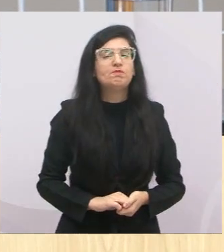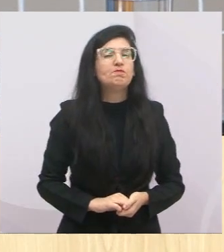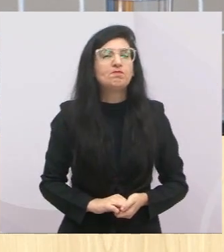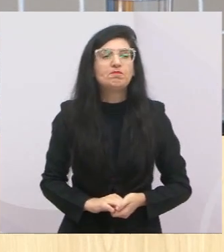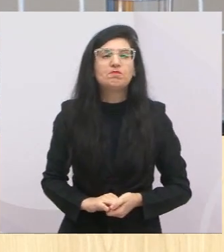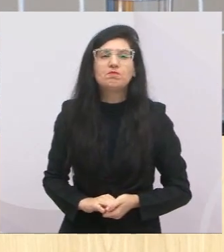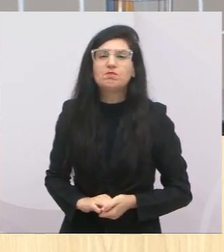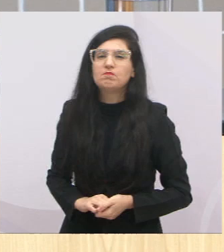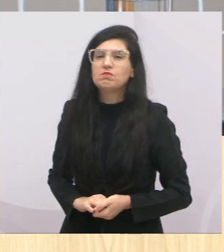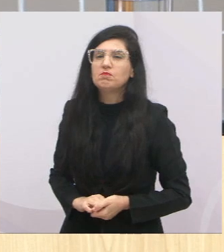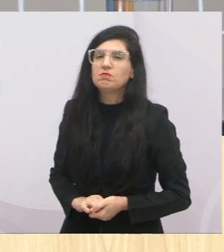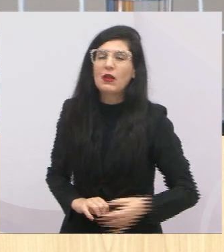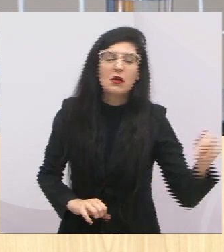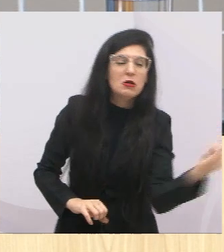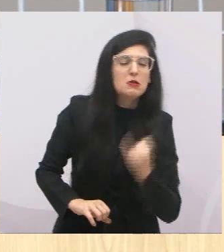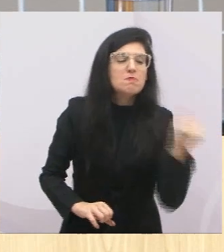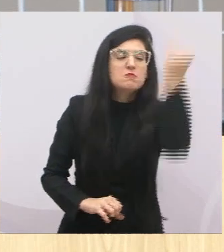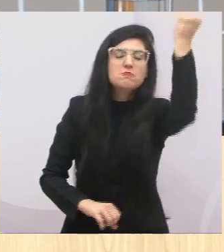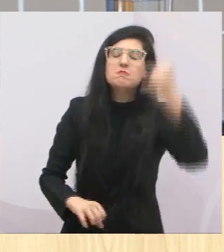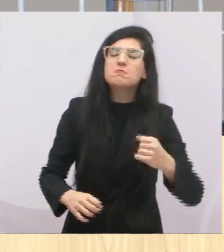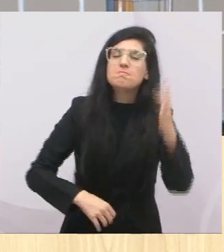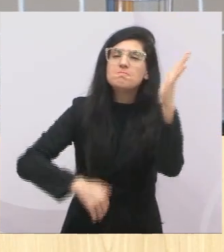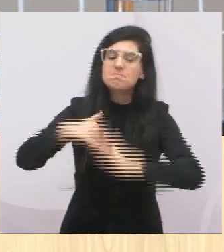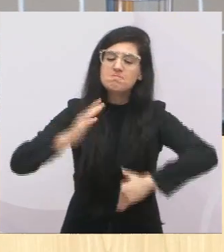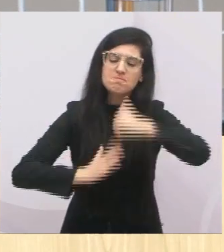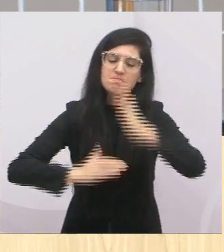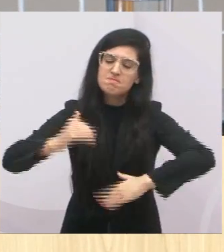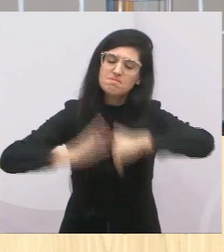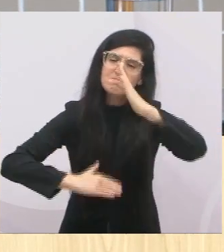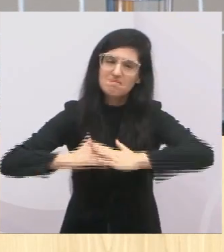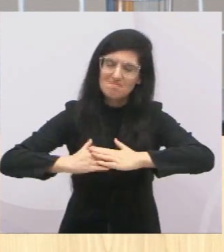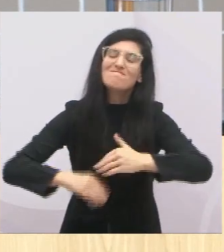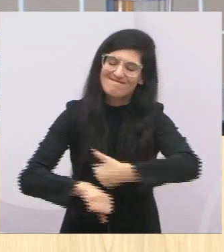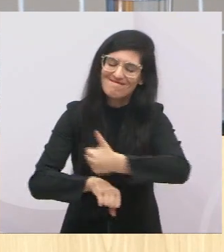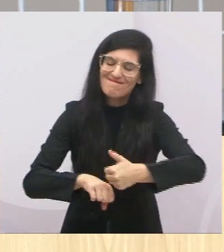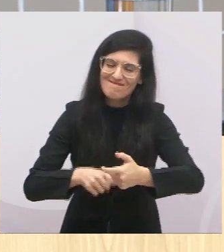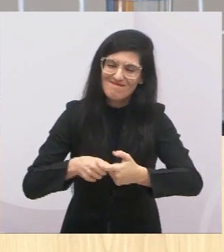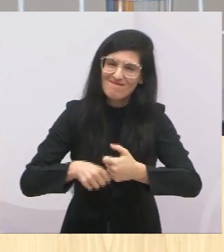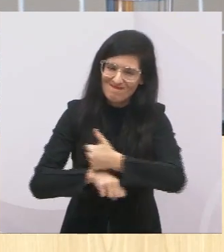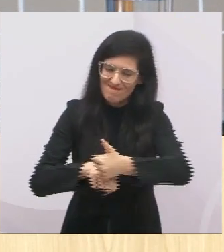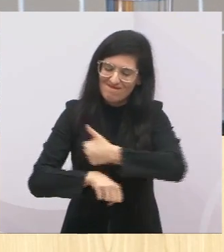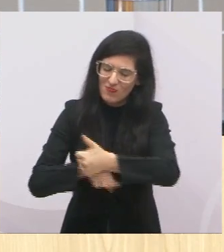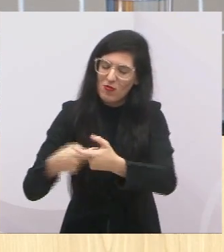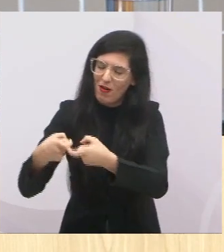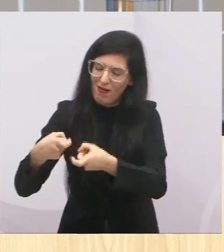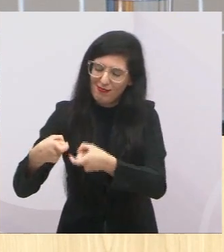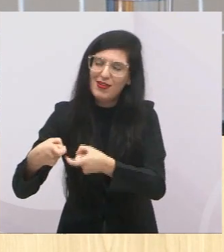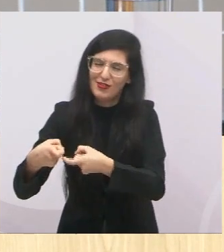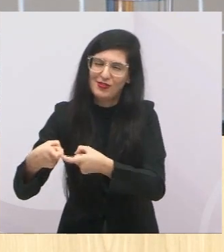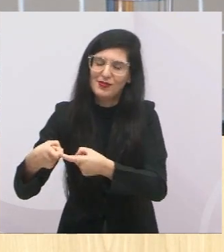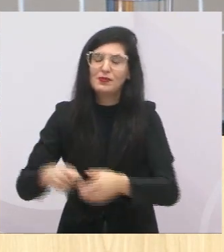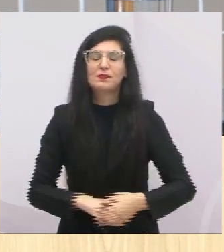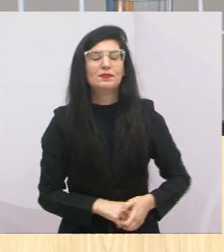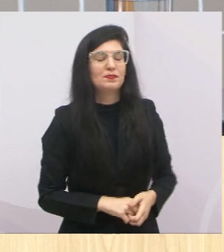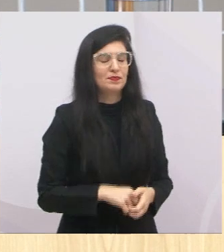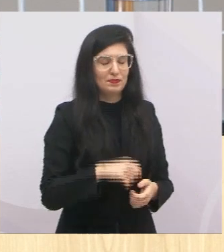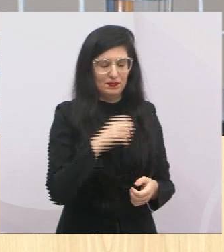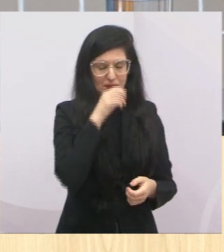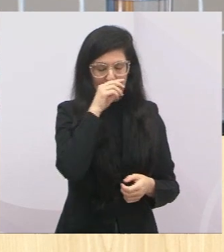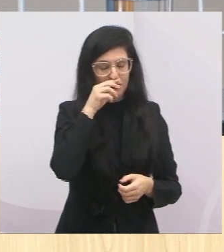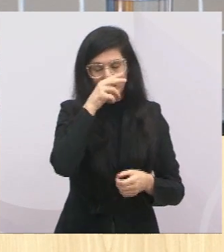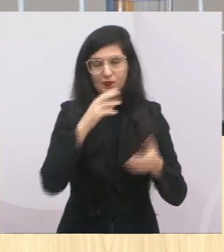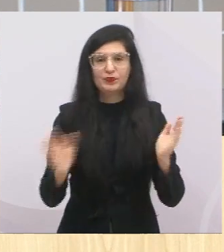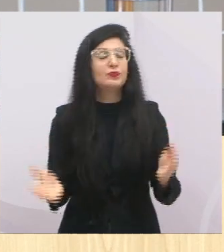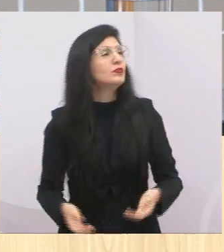a dedicada e importante profissão. Feito esse registro, respeitosamente requeremos ao presidente